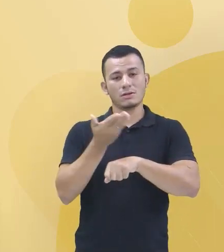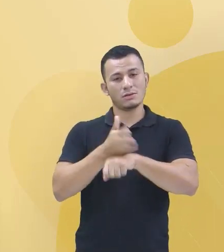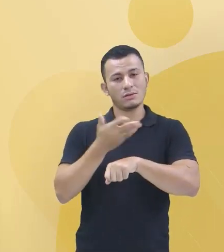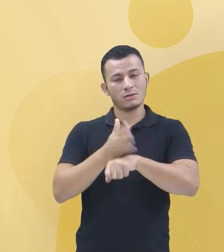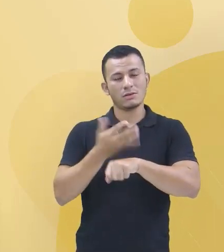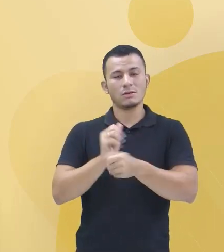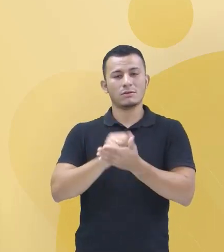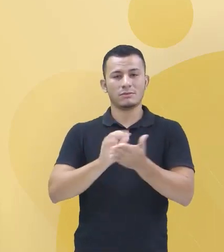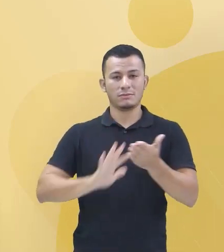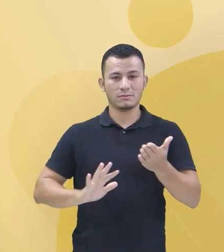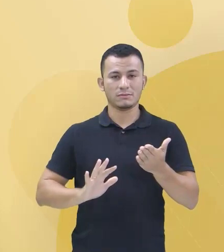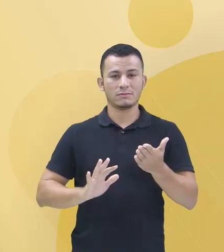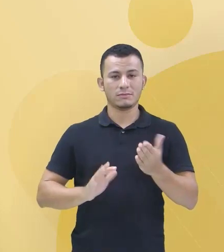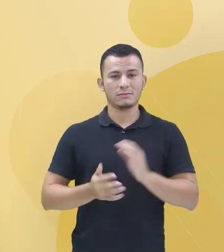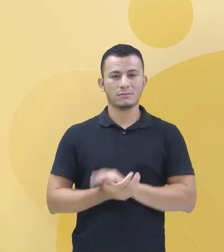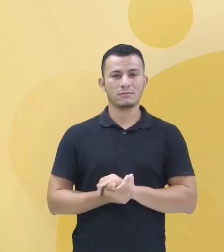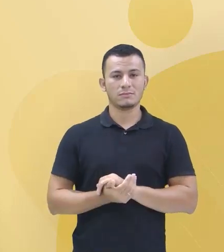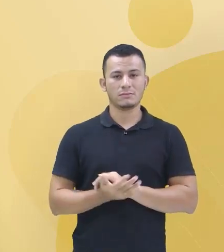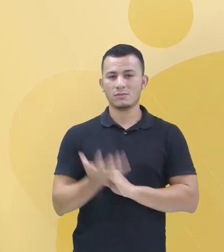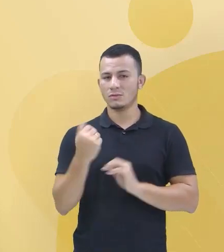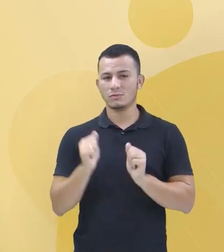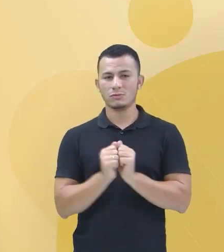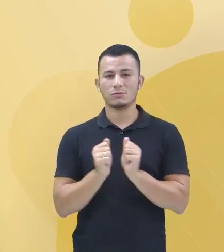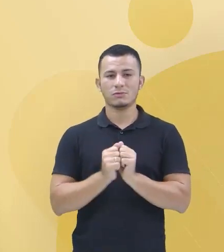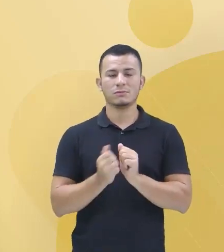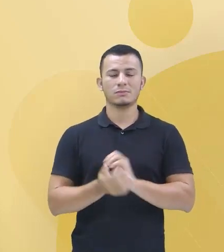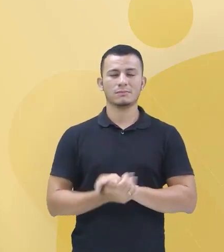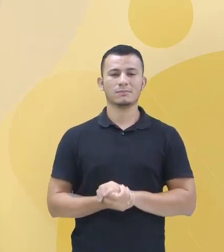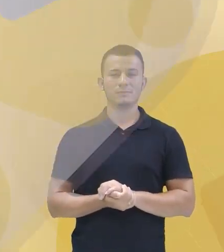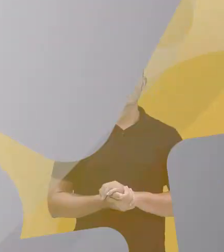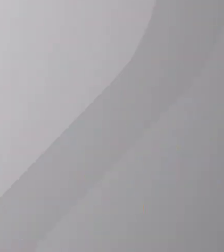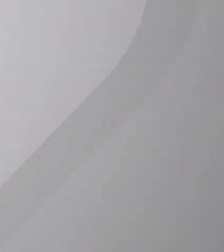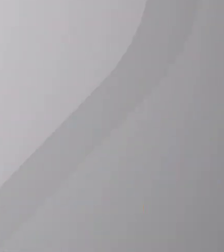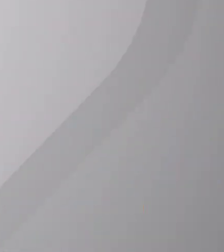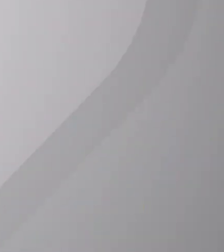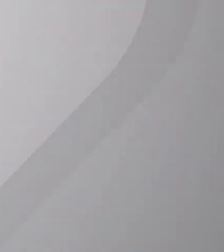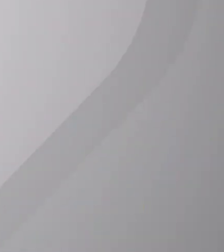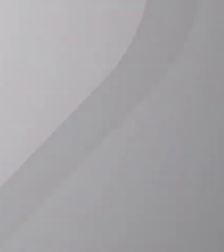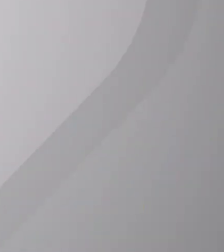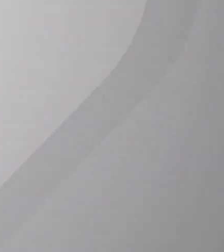no nosso Exercitando. Vamos lá comigo, vamos?